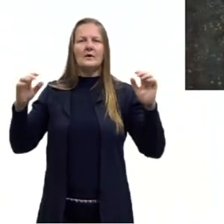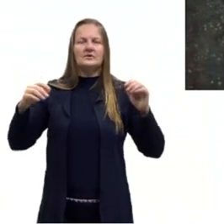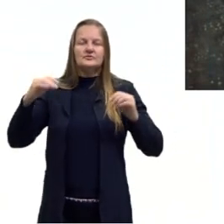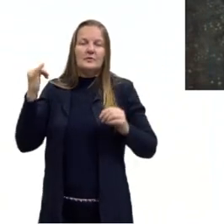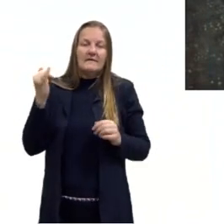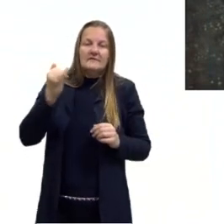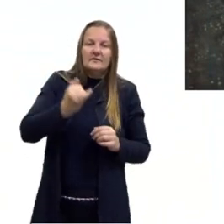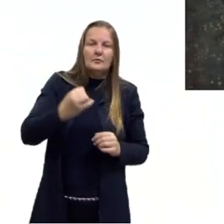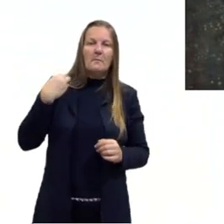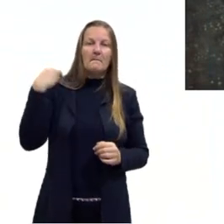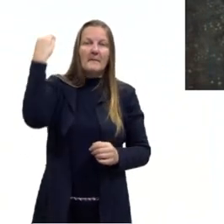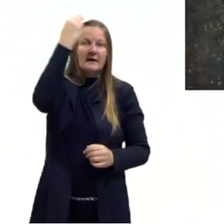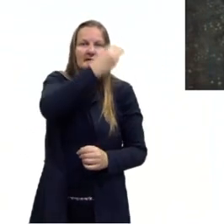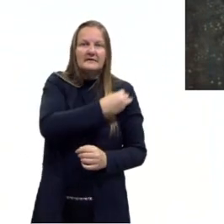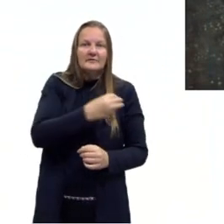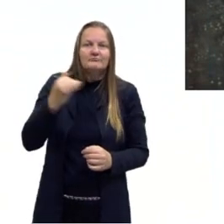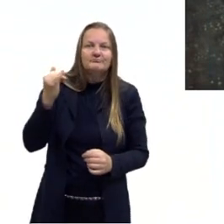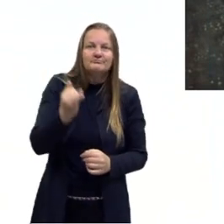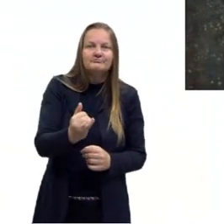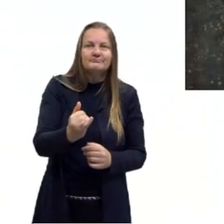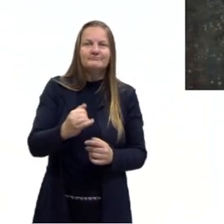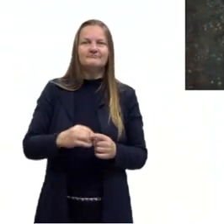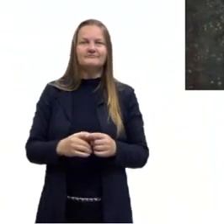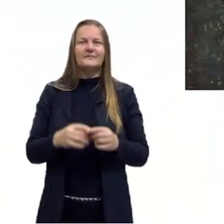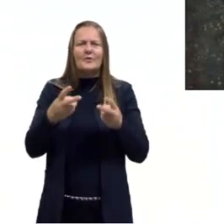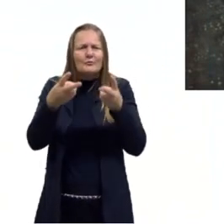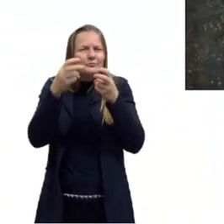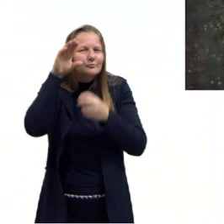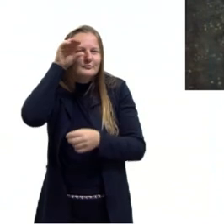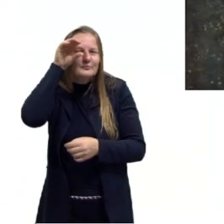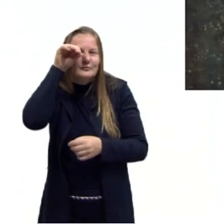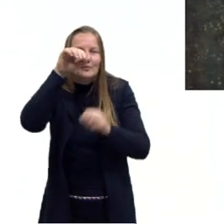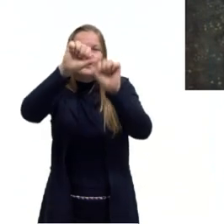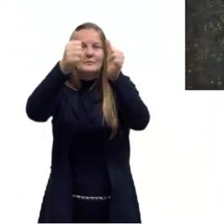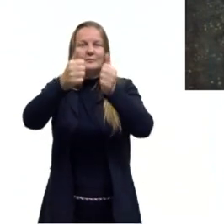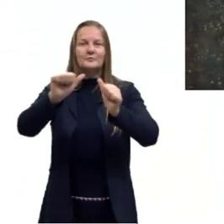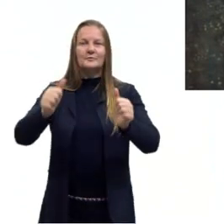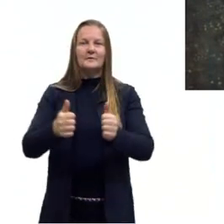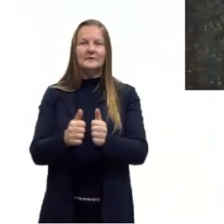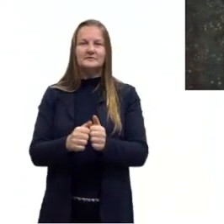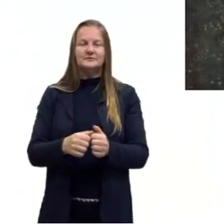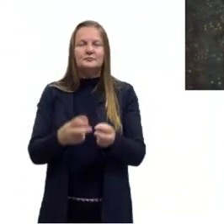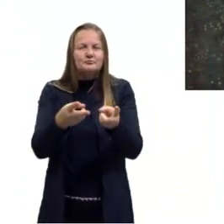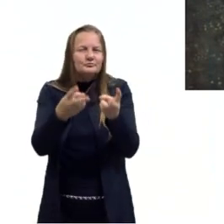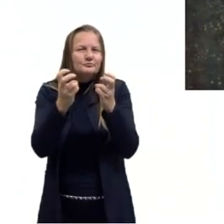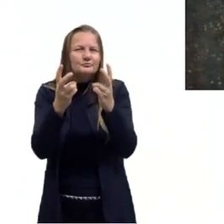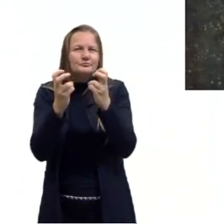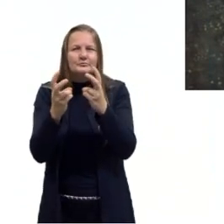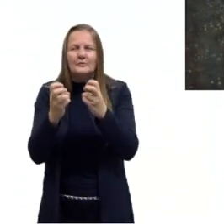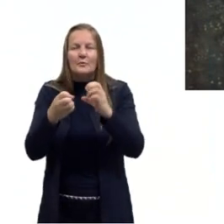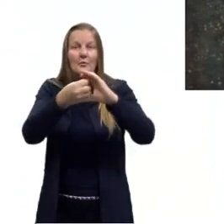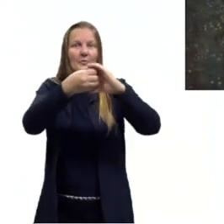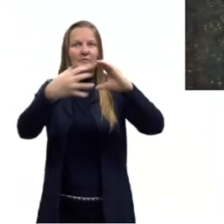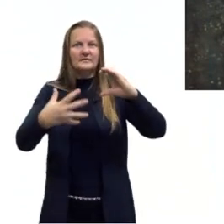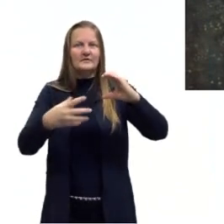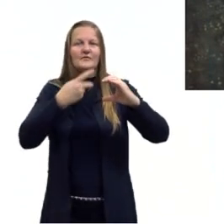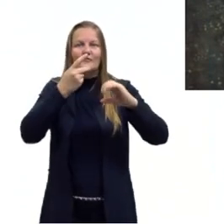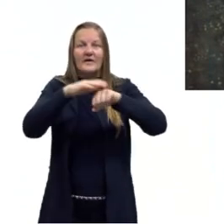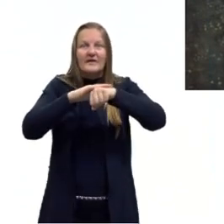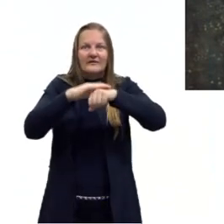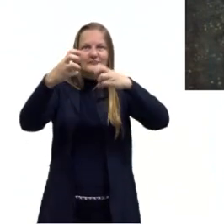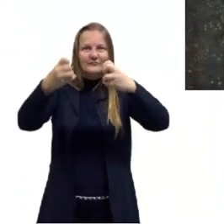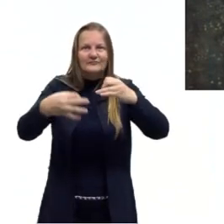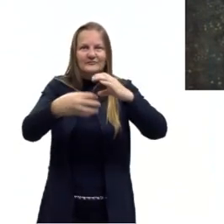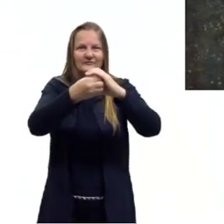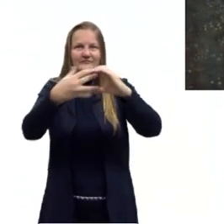Maria E aí gente olha que interessante não observar essa imagem e reconhecer esses essas características que nós estamos